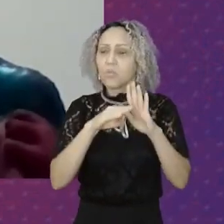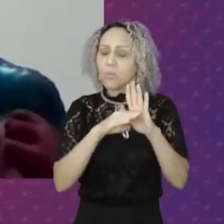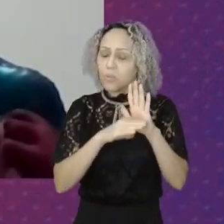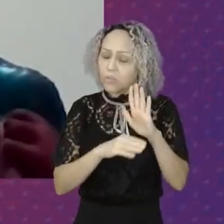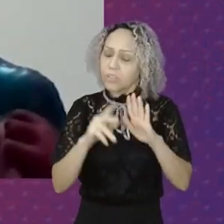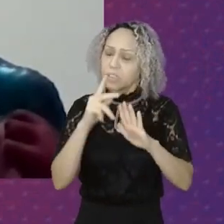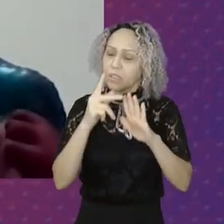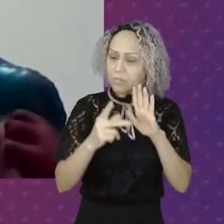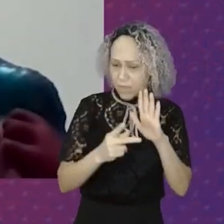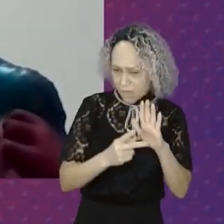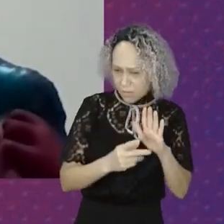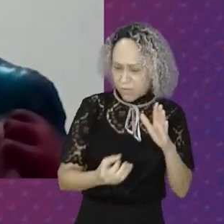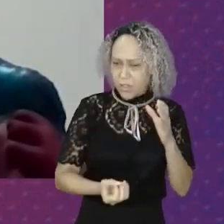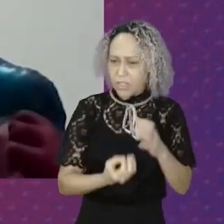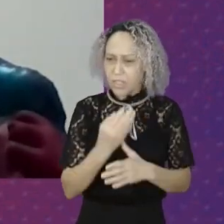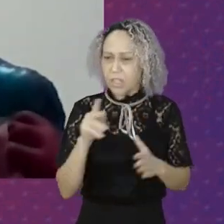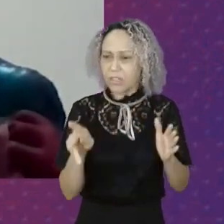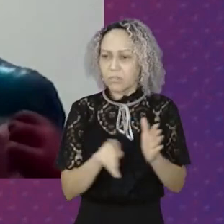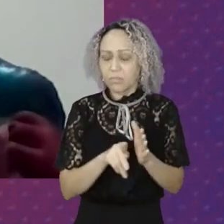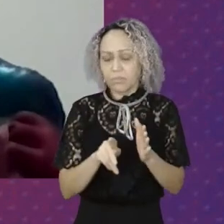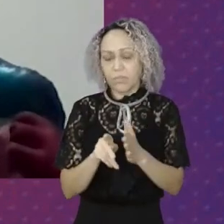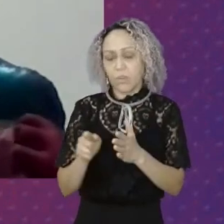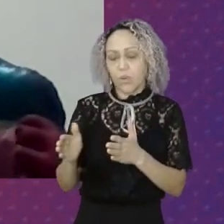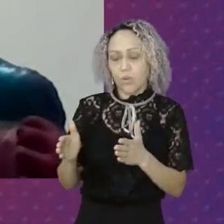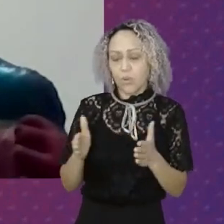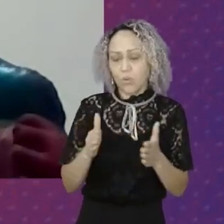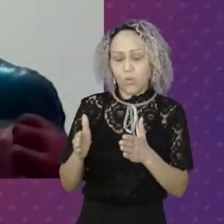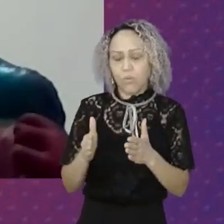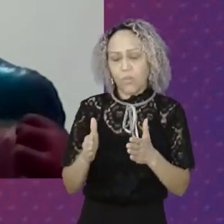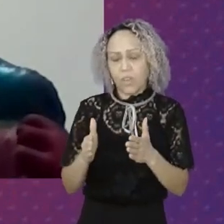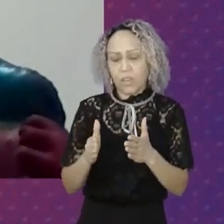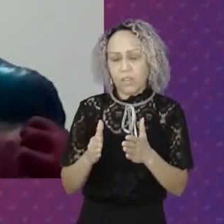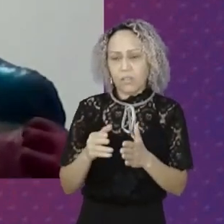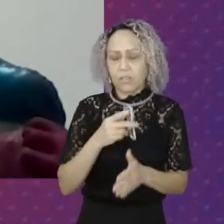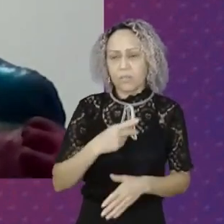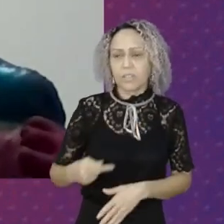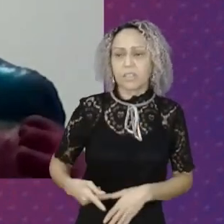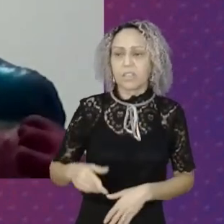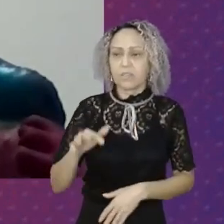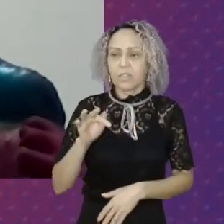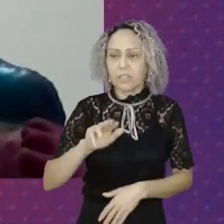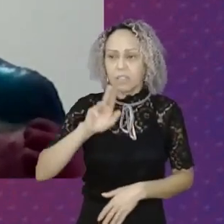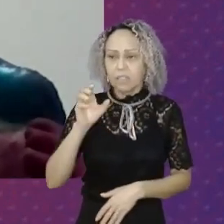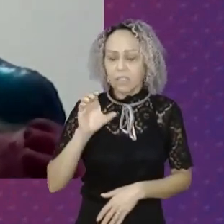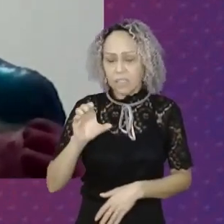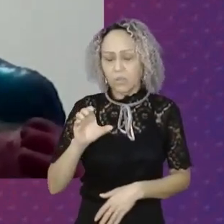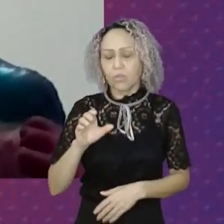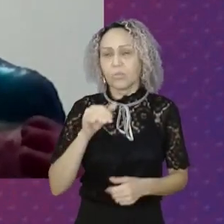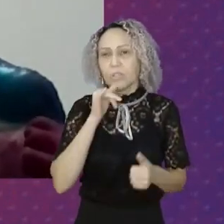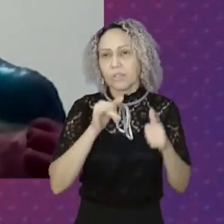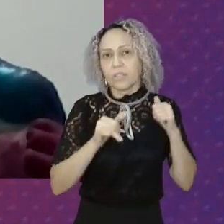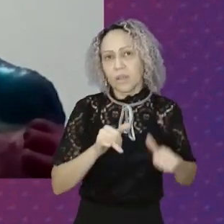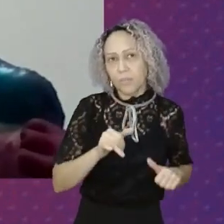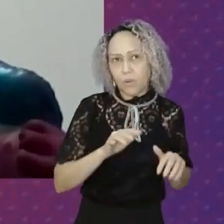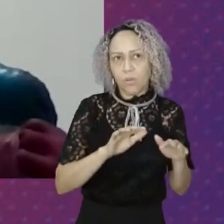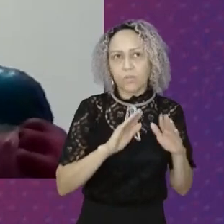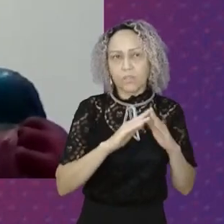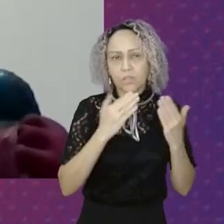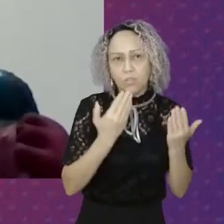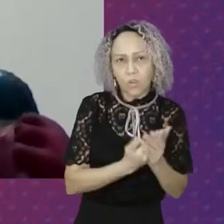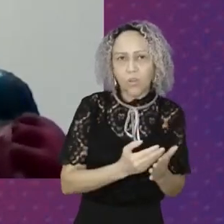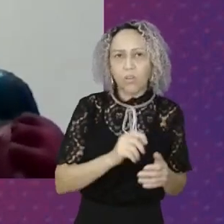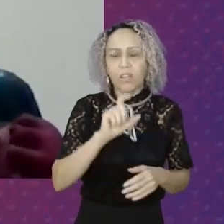no governo do presidente Fernando Henrique Cardoso. Então, a gente tinha Bolsa Escola, Bolsa Alimentação, Cartão